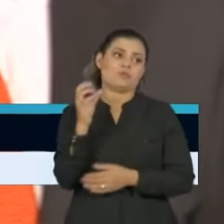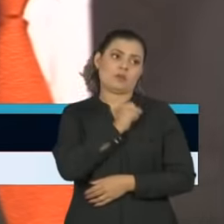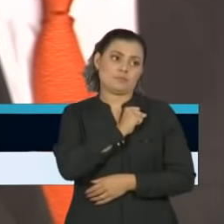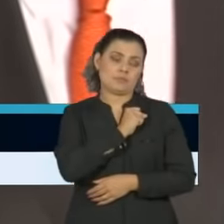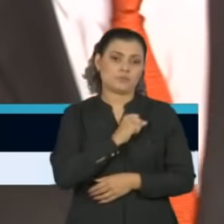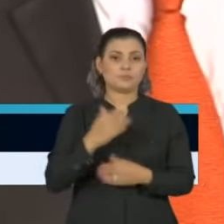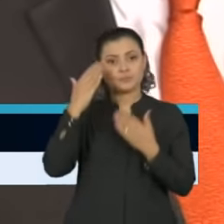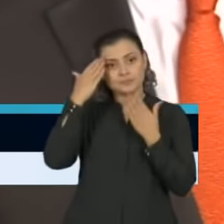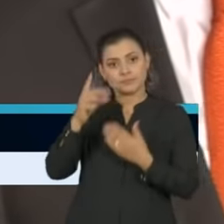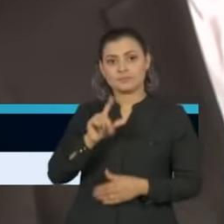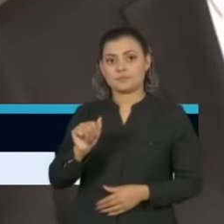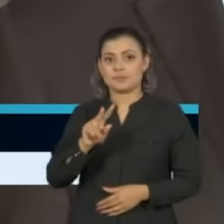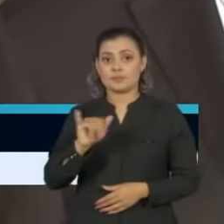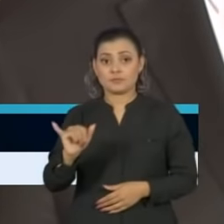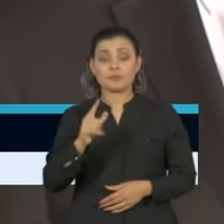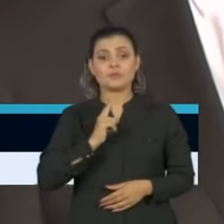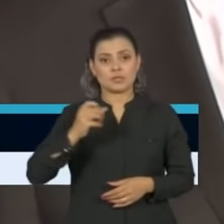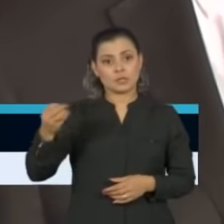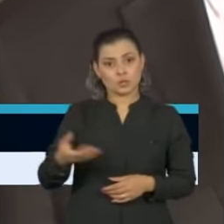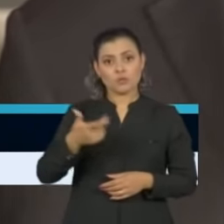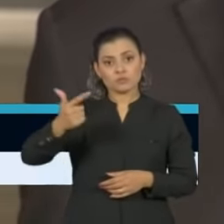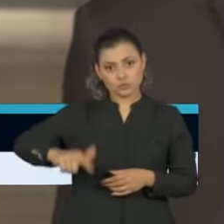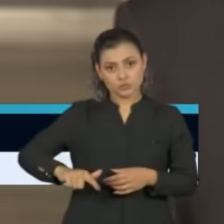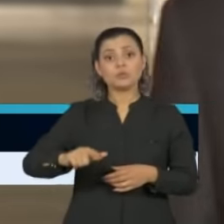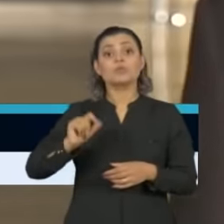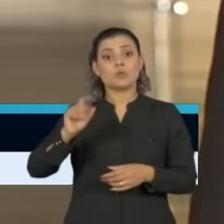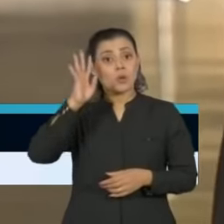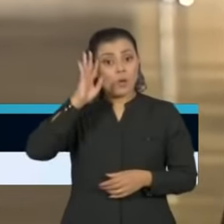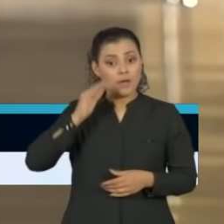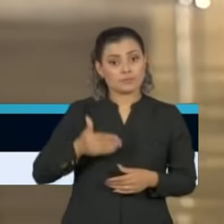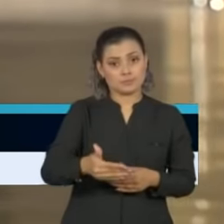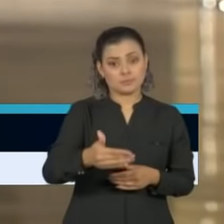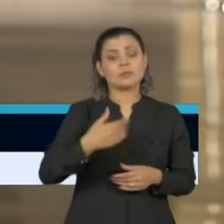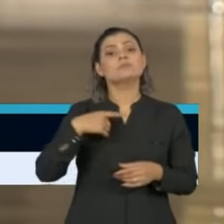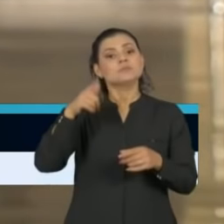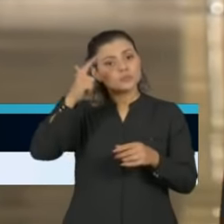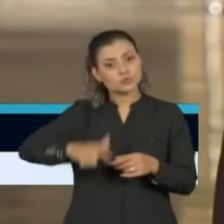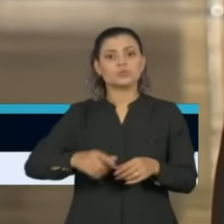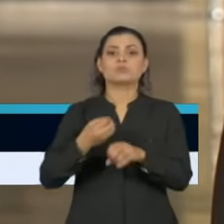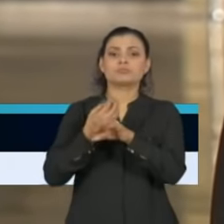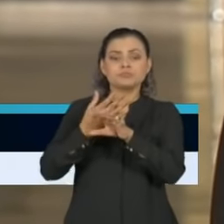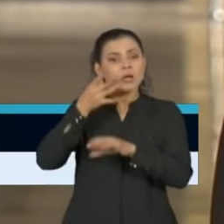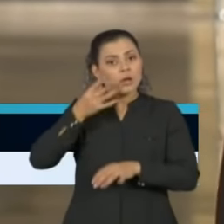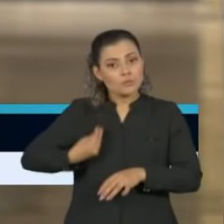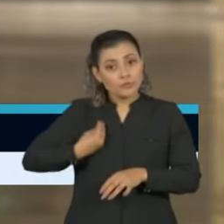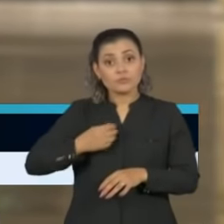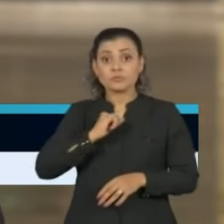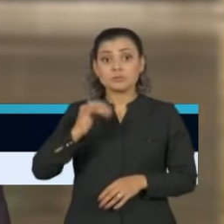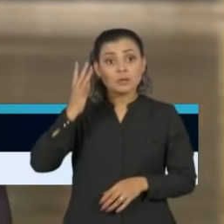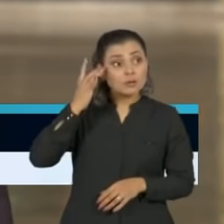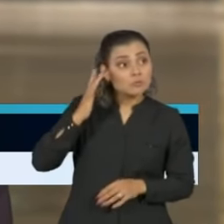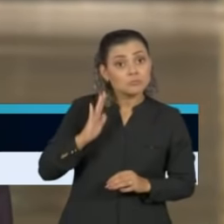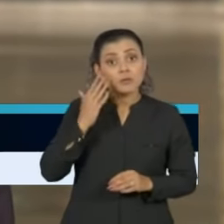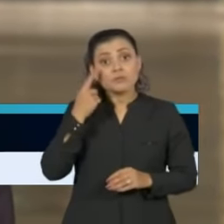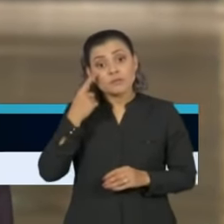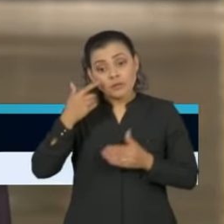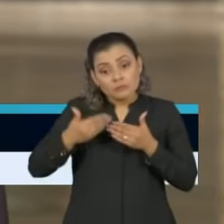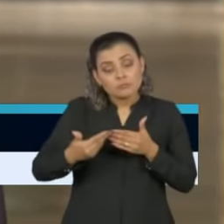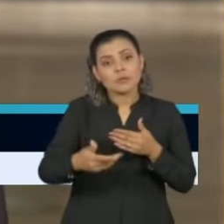Obrigado, doutor Davi Wippe. Nós teremos uma nova coletiva de imprensa na próxima quarta-feira. Se houver necessidade, depois de amanhã, se houver necessidade,